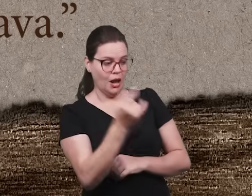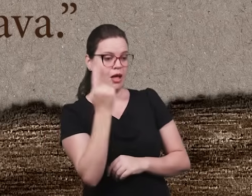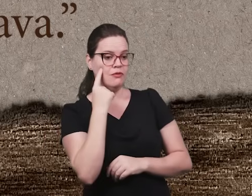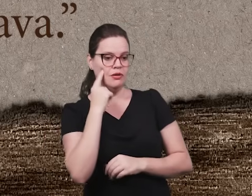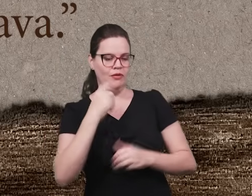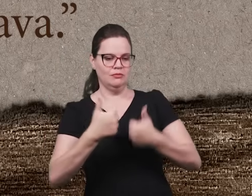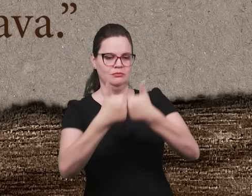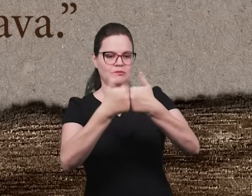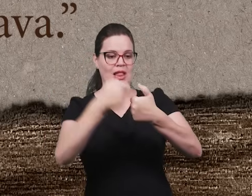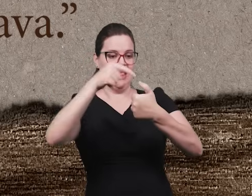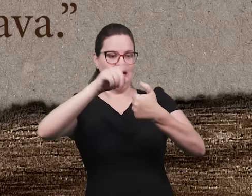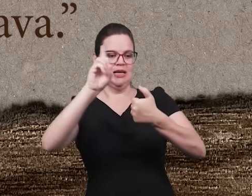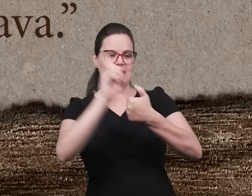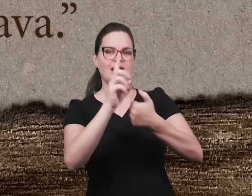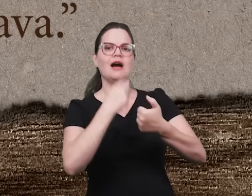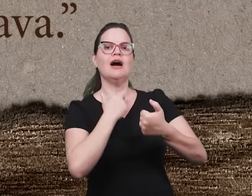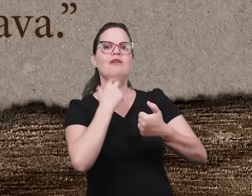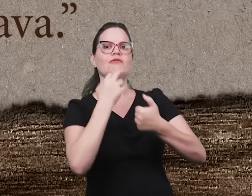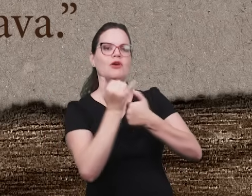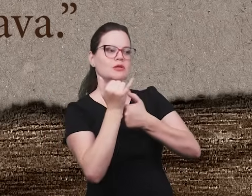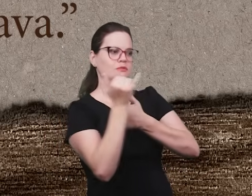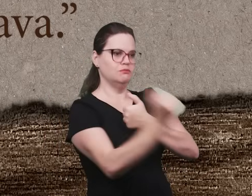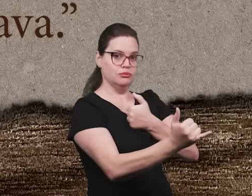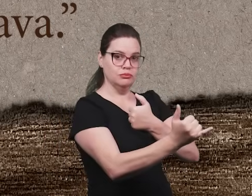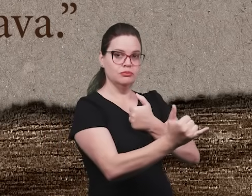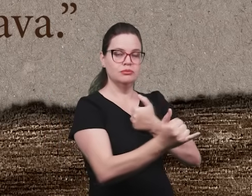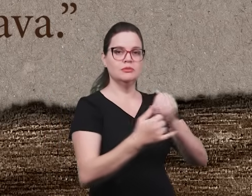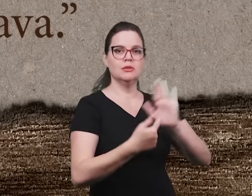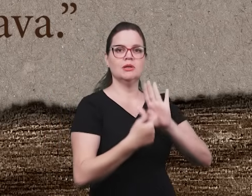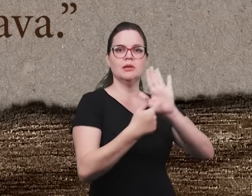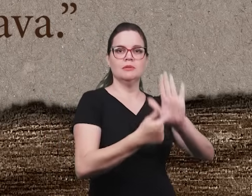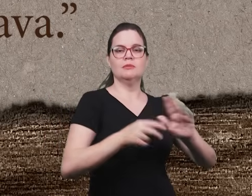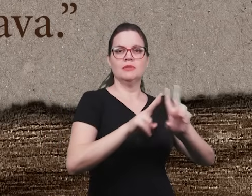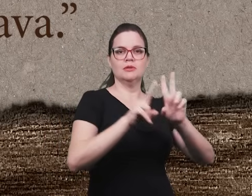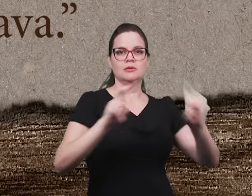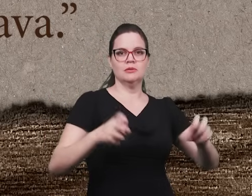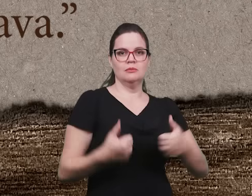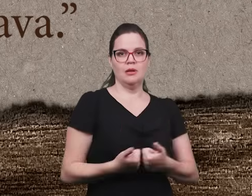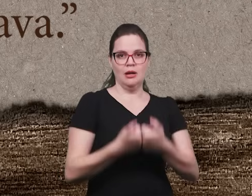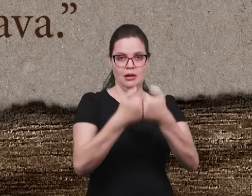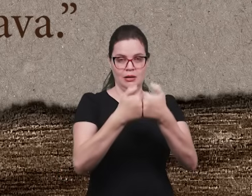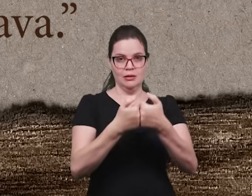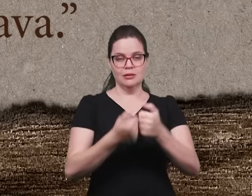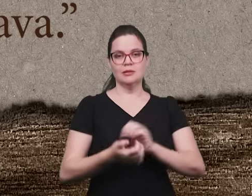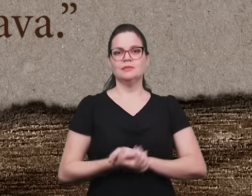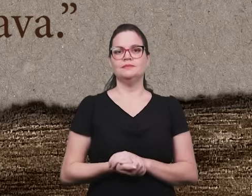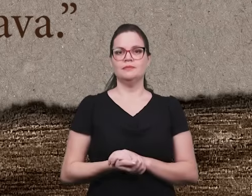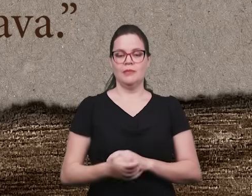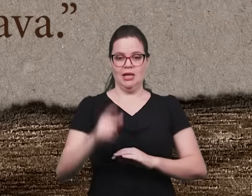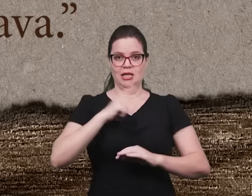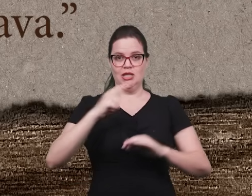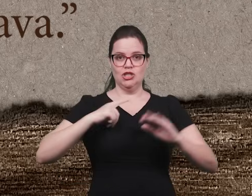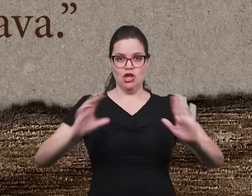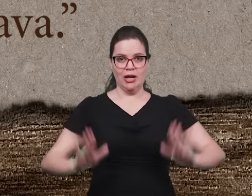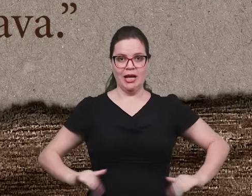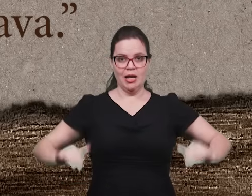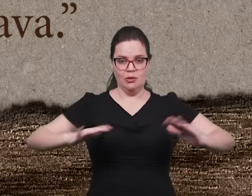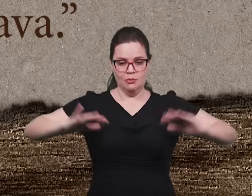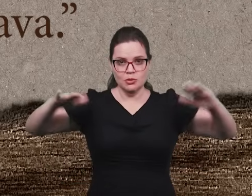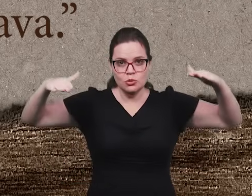do propiciatório, que está sobre a arca do testemunho, entre os dois